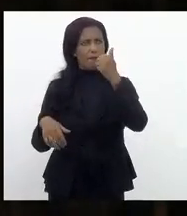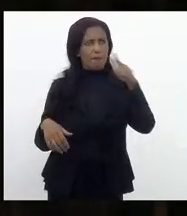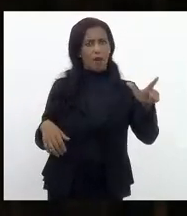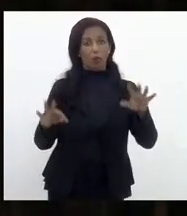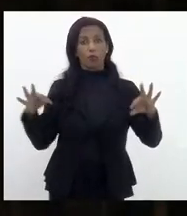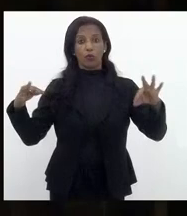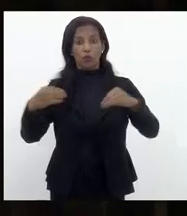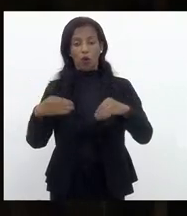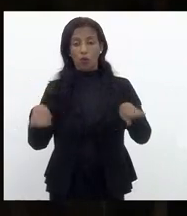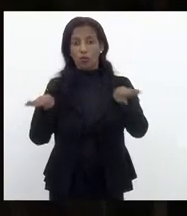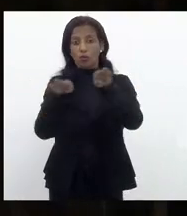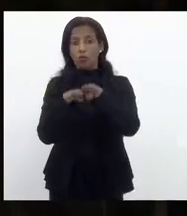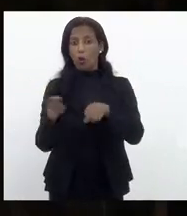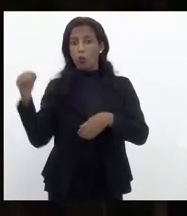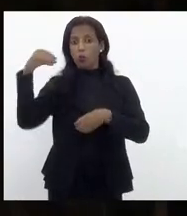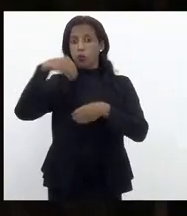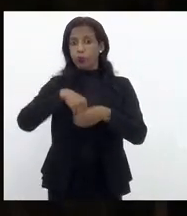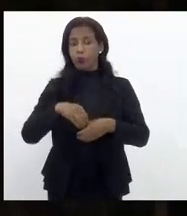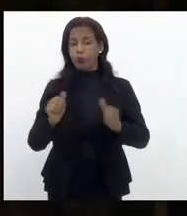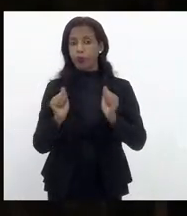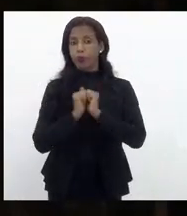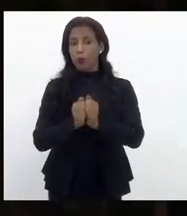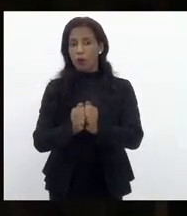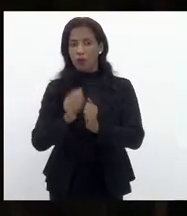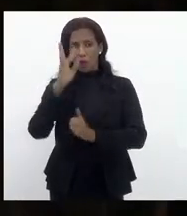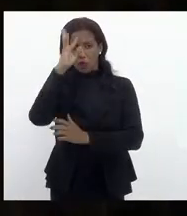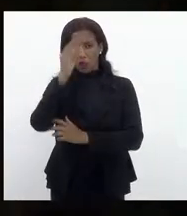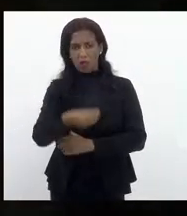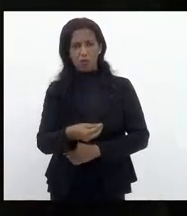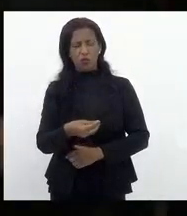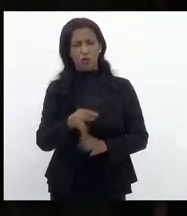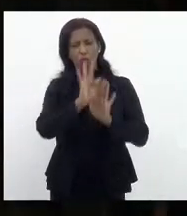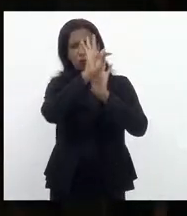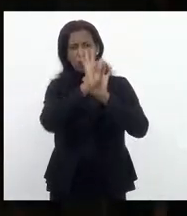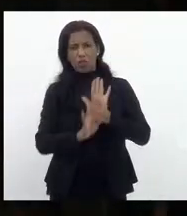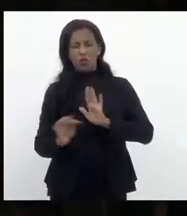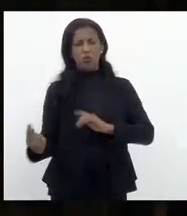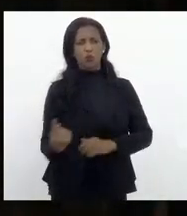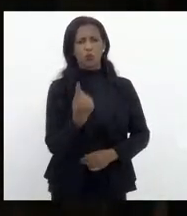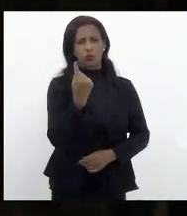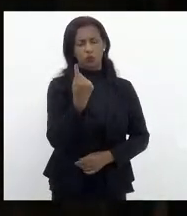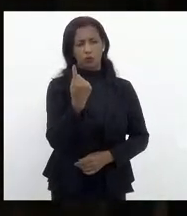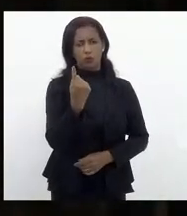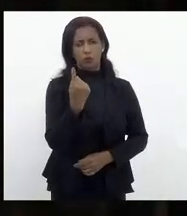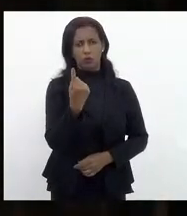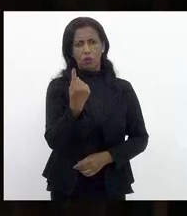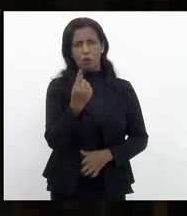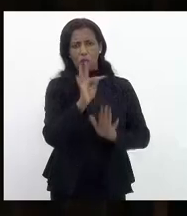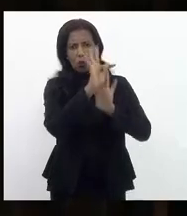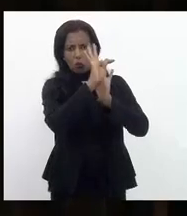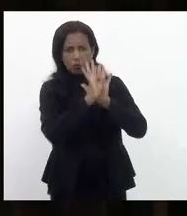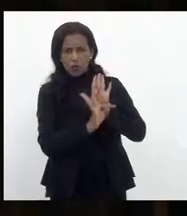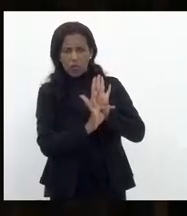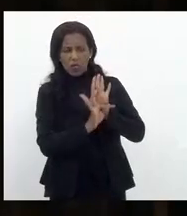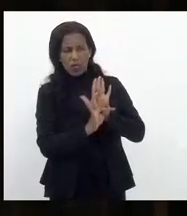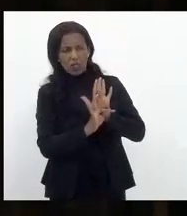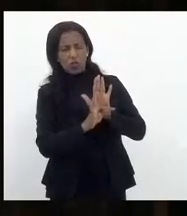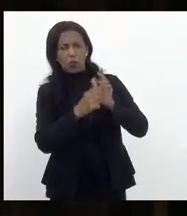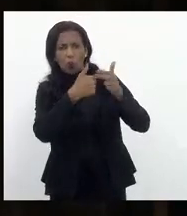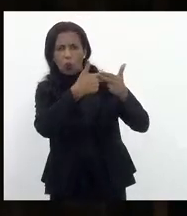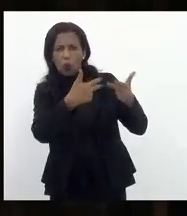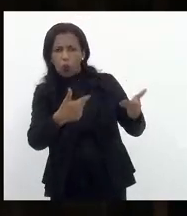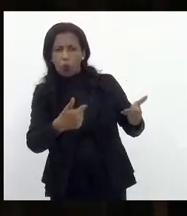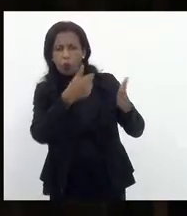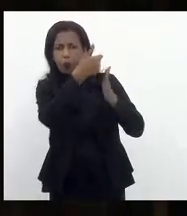todos nós estamos imbuídos em realizarmos um texto único um texto de convergência de